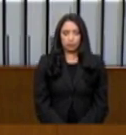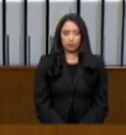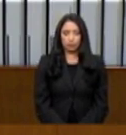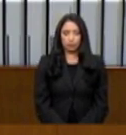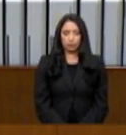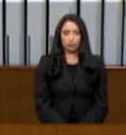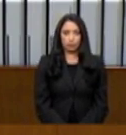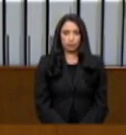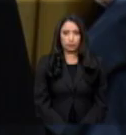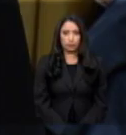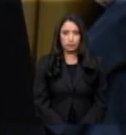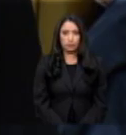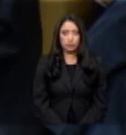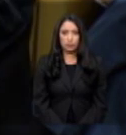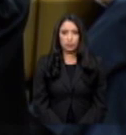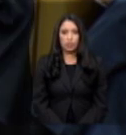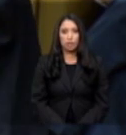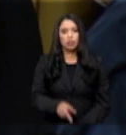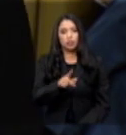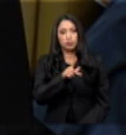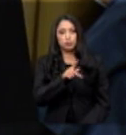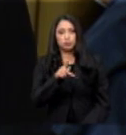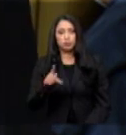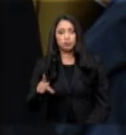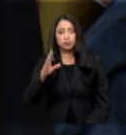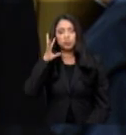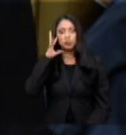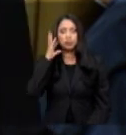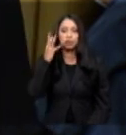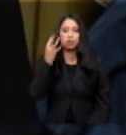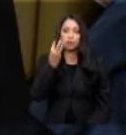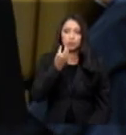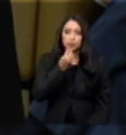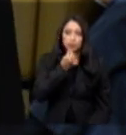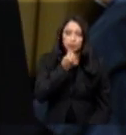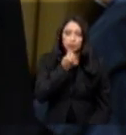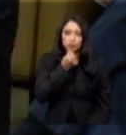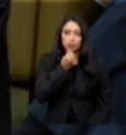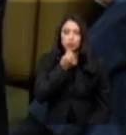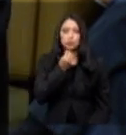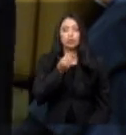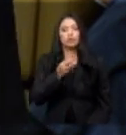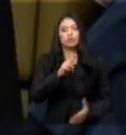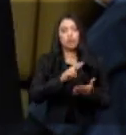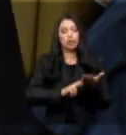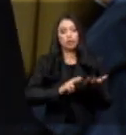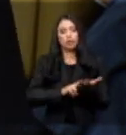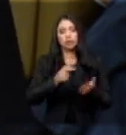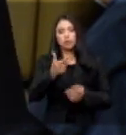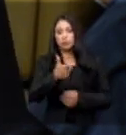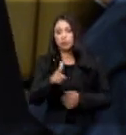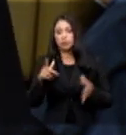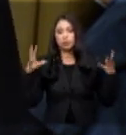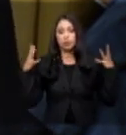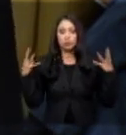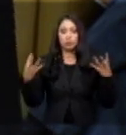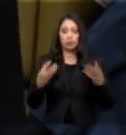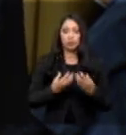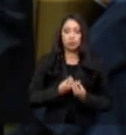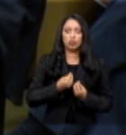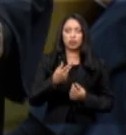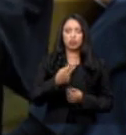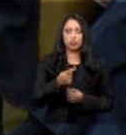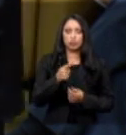Excelentíssimo senhor ministro-presidente, Dias Toffoli, ministra relatora, Carmen Lúcia, demais ministros, excelentíssimo senhor Procurador-Geral